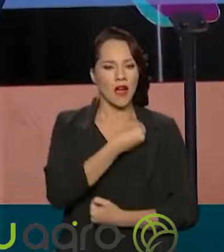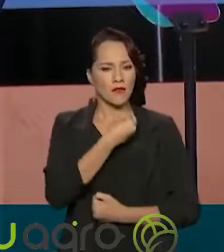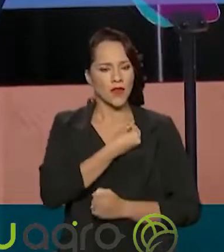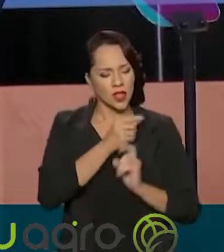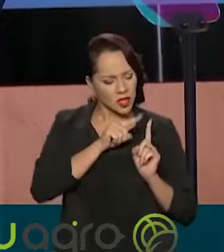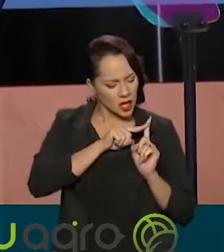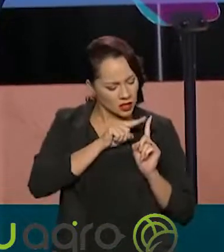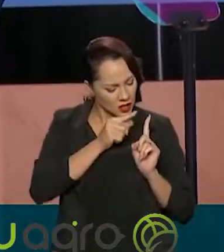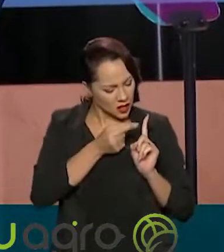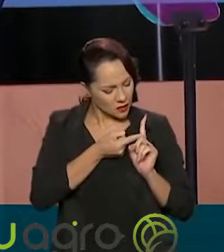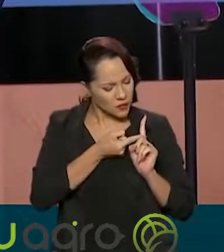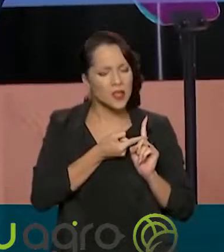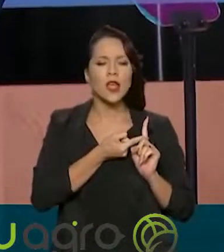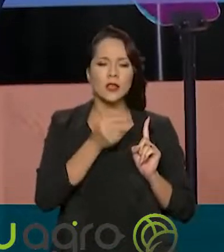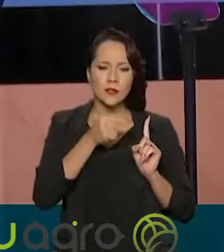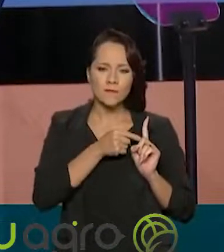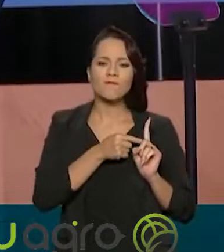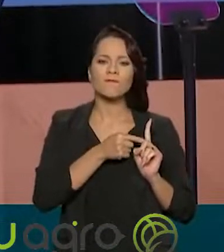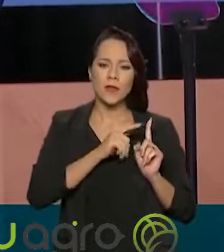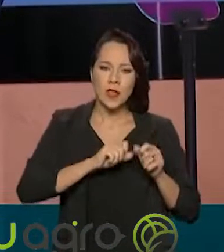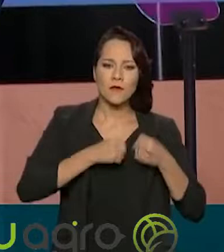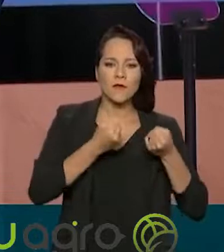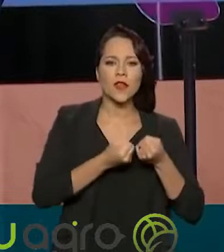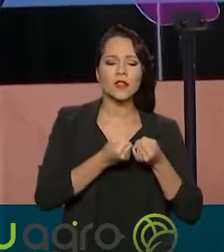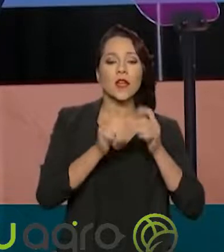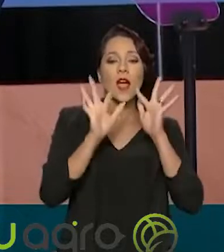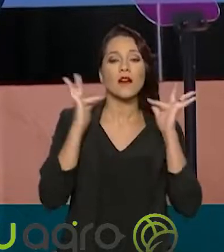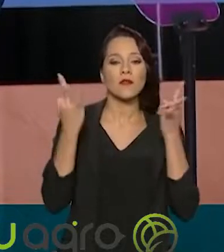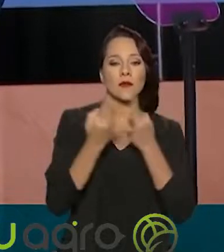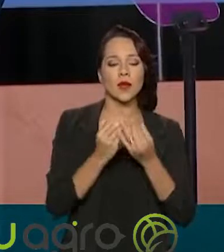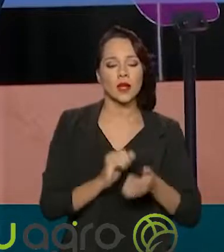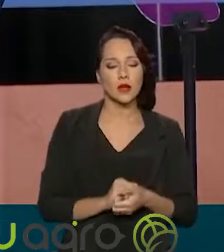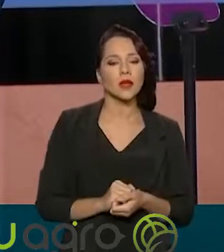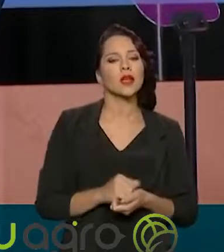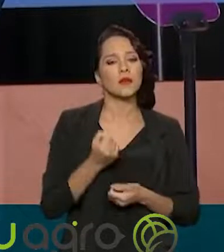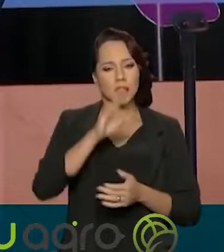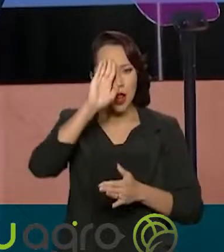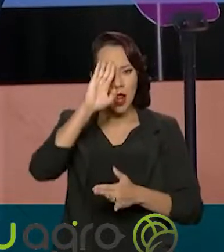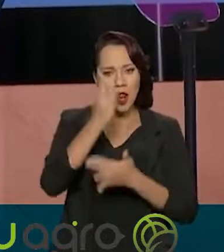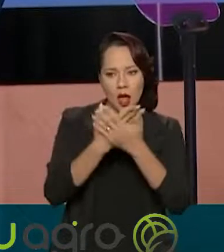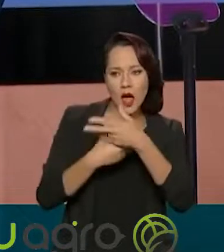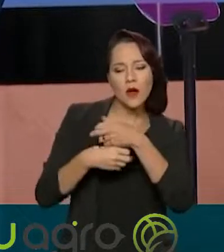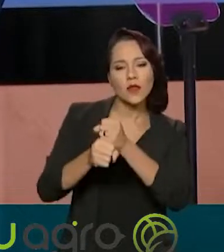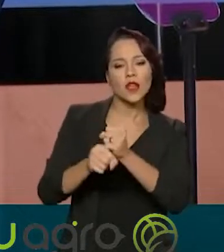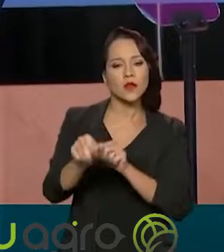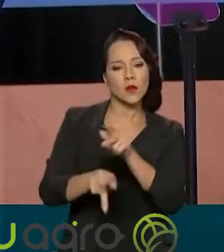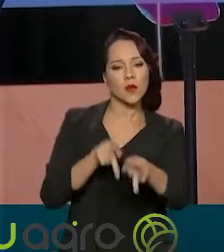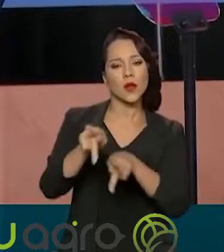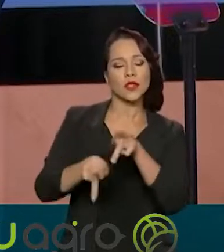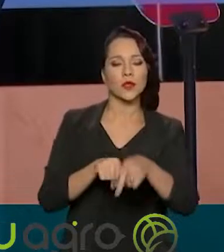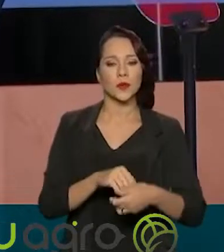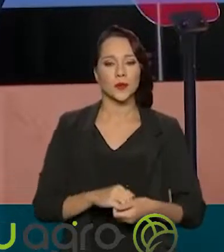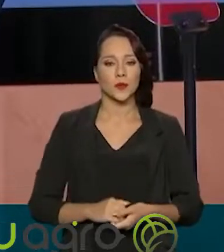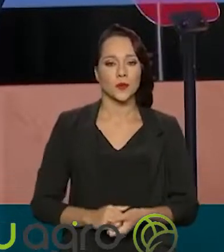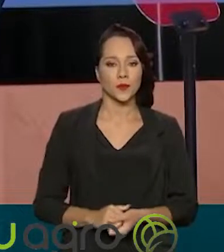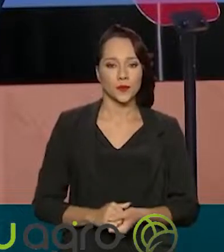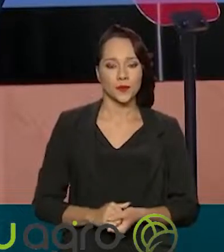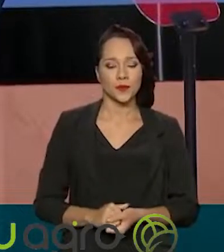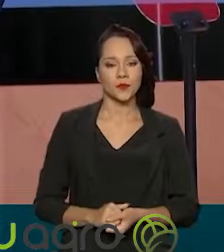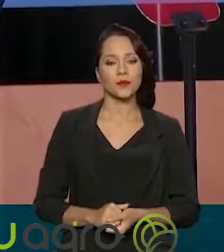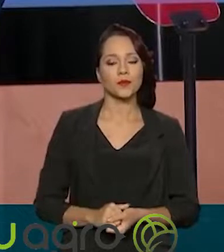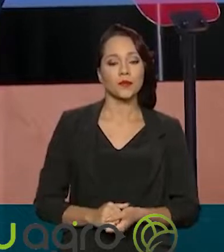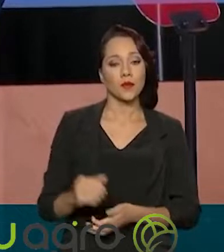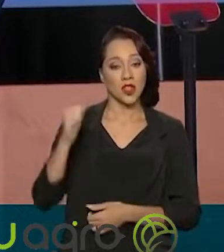sua concepção, defende a família e deve lealdade ao seu povo.